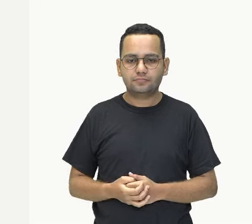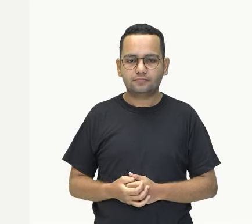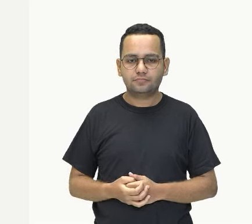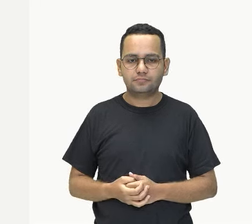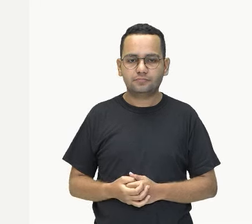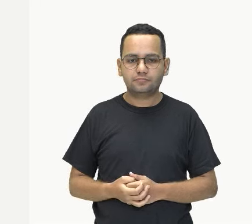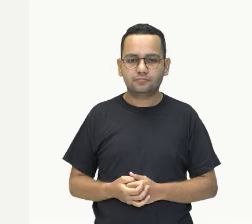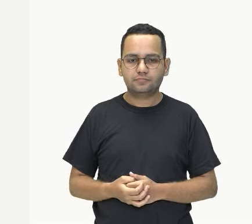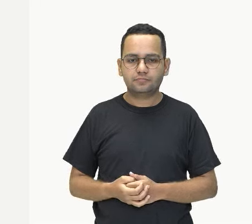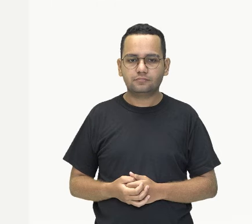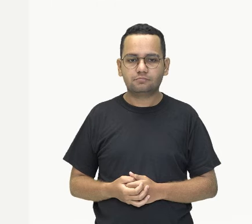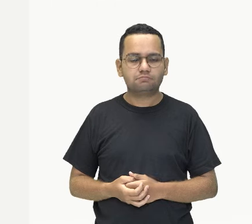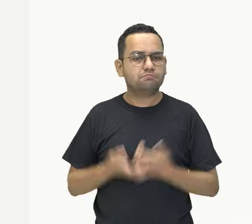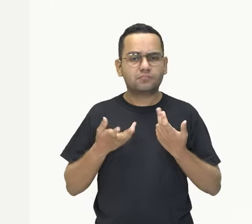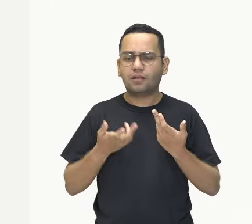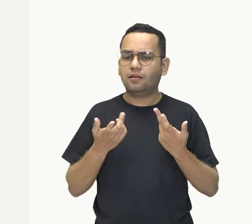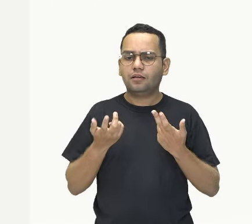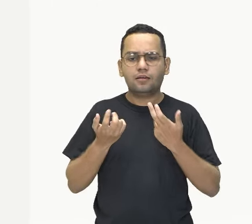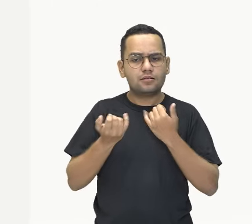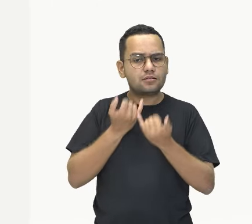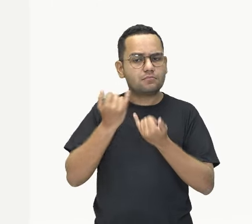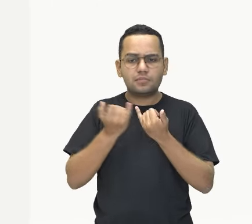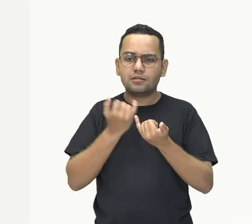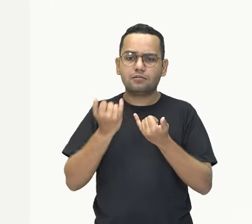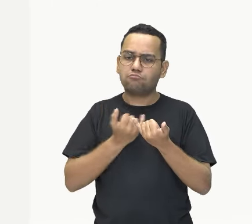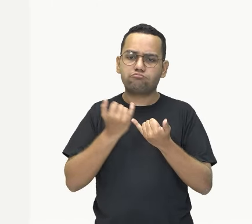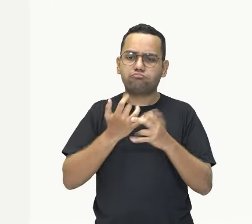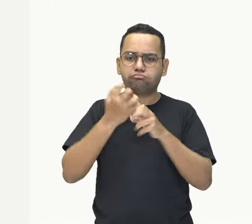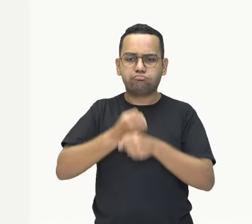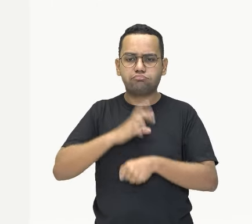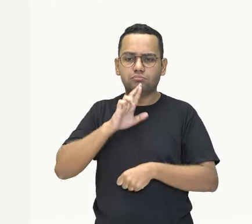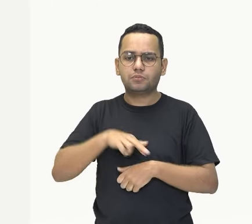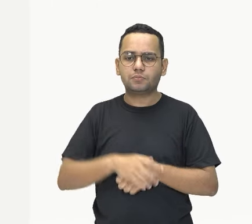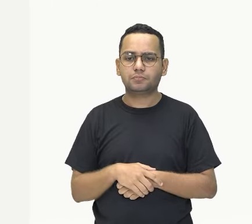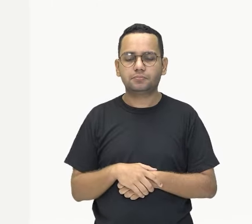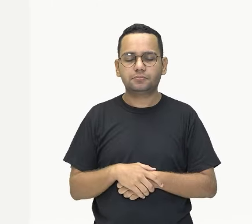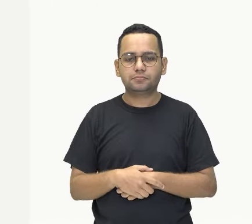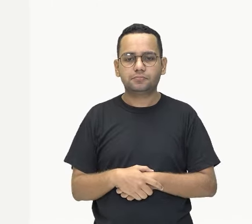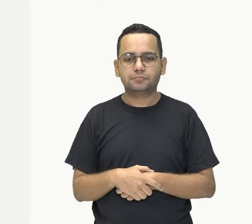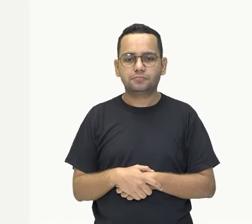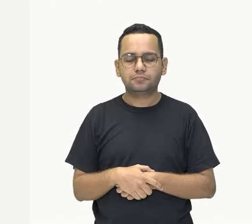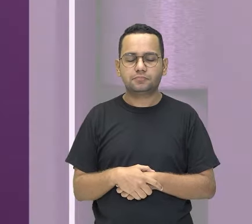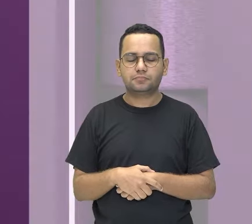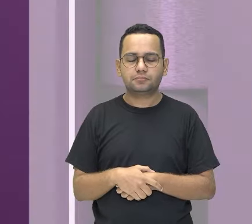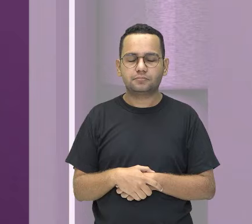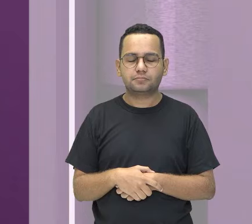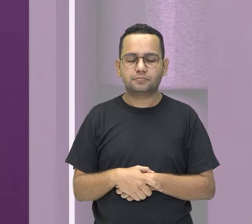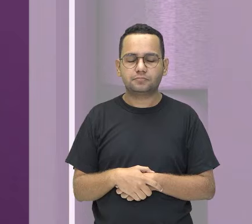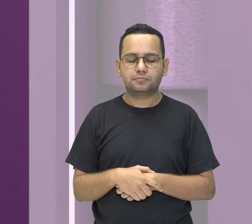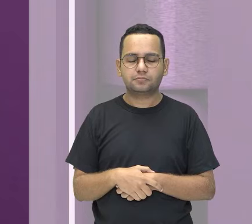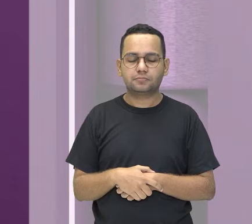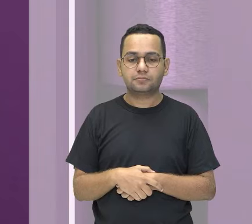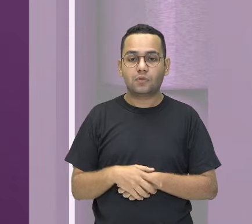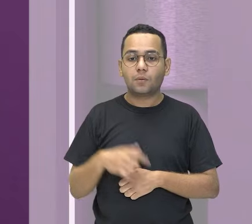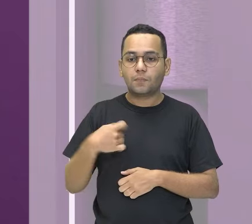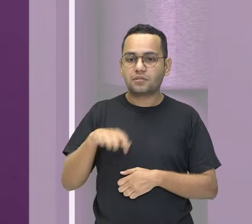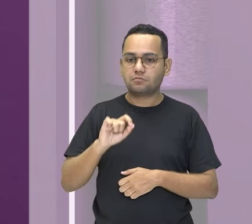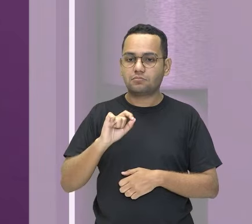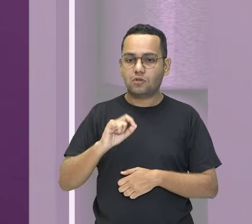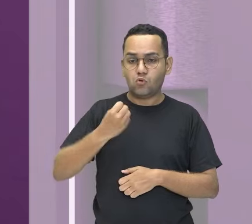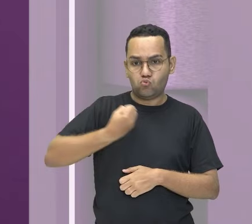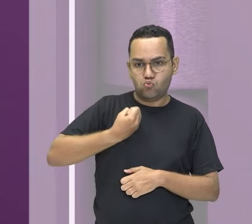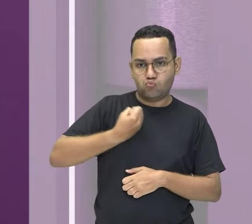vou resolver do mesmo jeito, tá, pessoal? Então, eu sempre vou multiplicar os meus coeficientes, e aí eu vou verificar